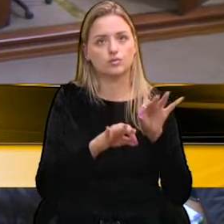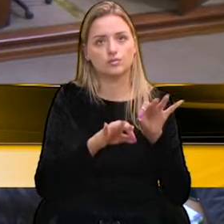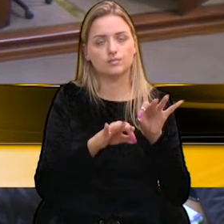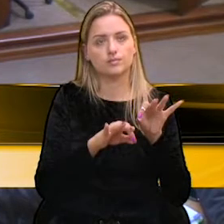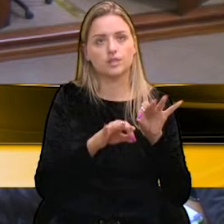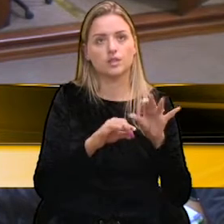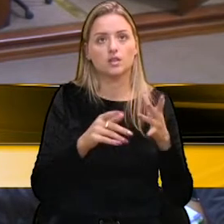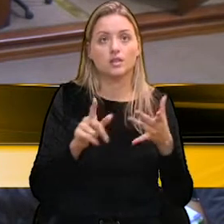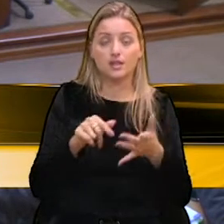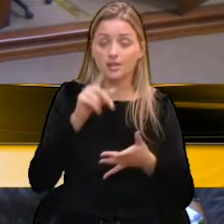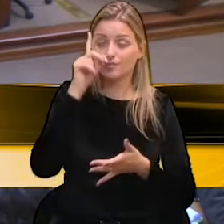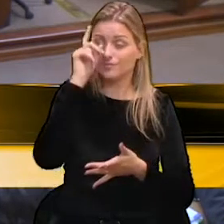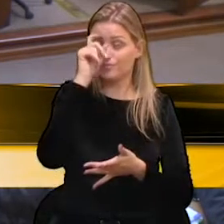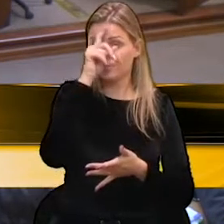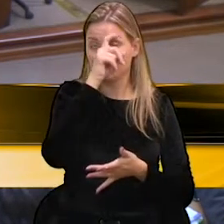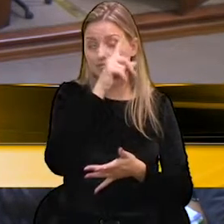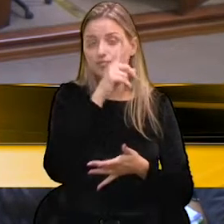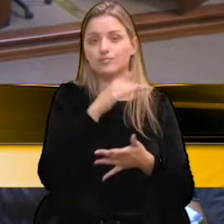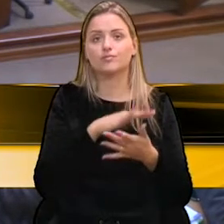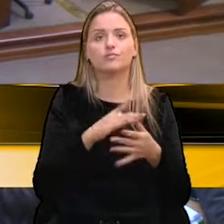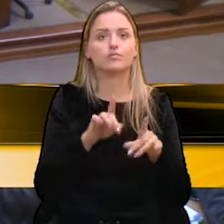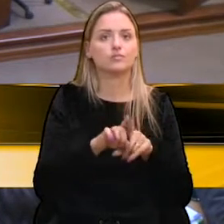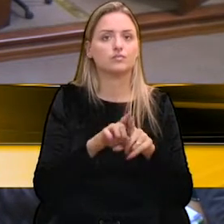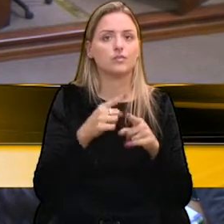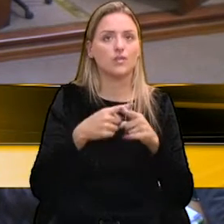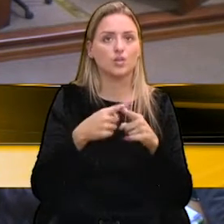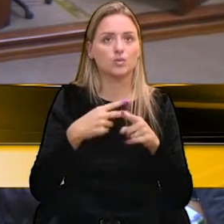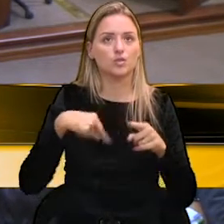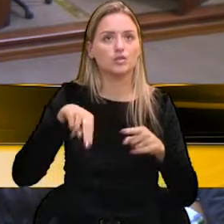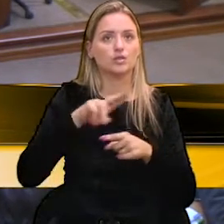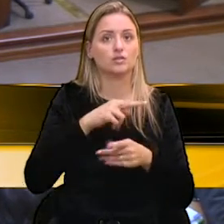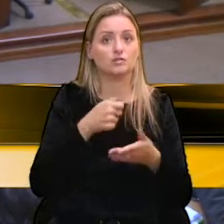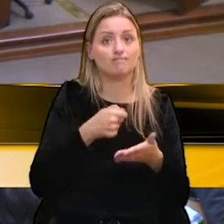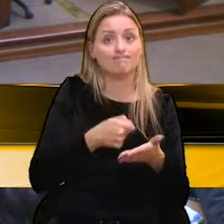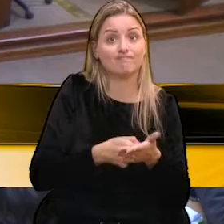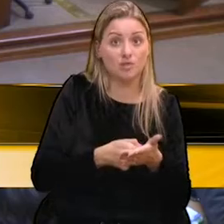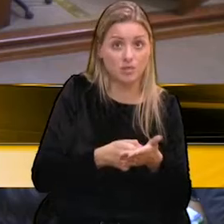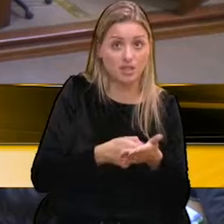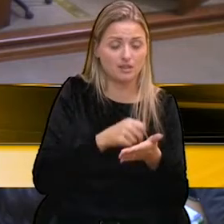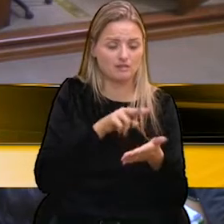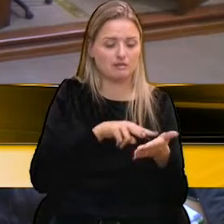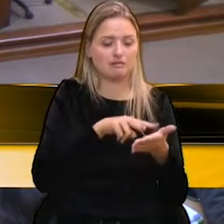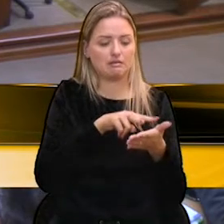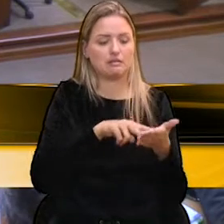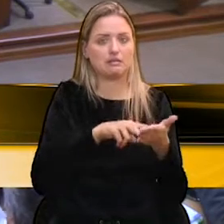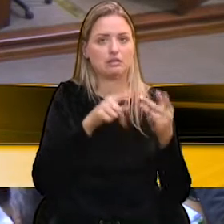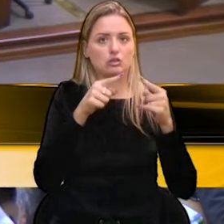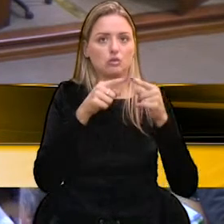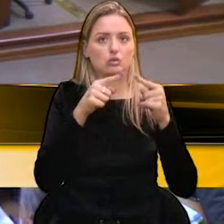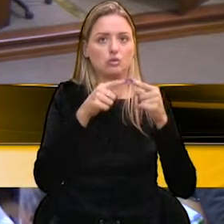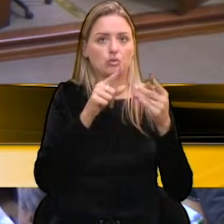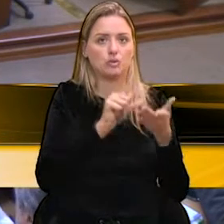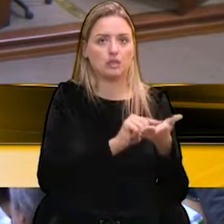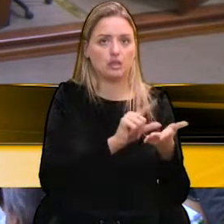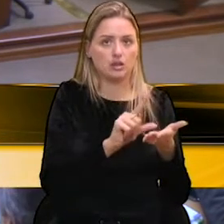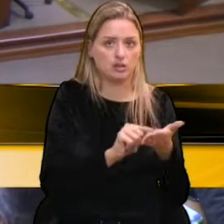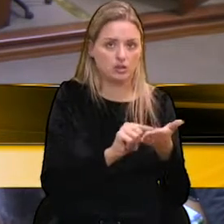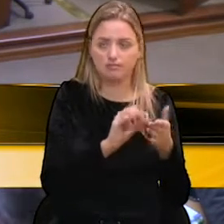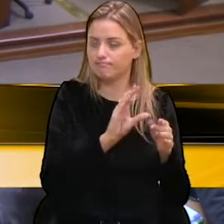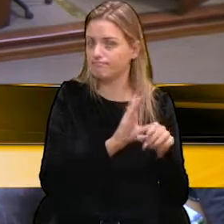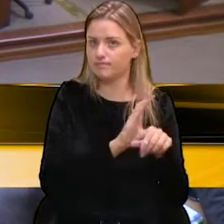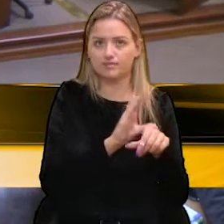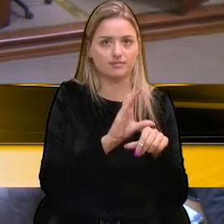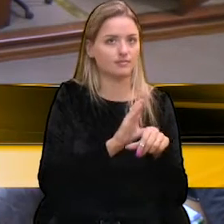muitas vezes é difícil, porque a gente é obrigado a relatar pelo artigo da